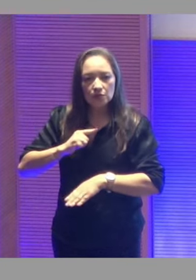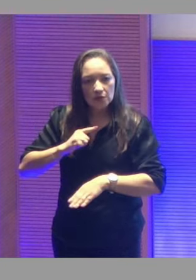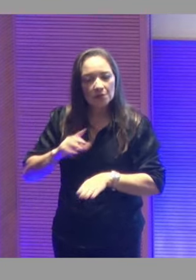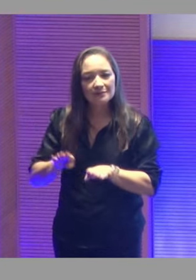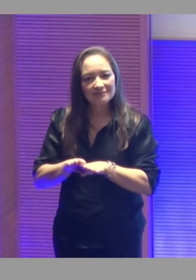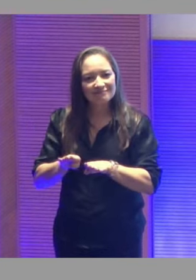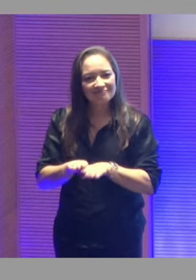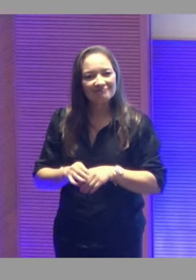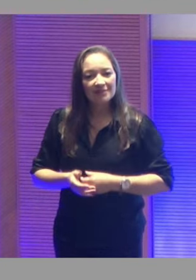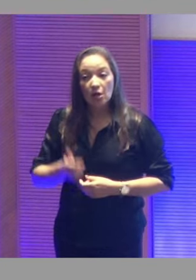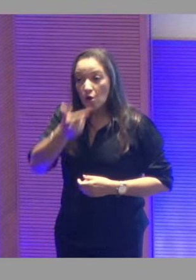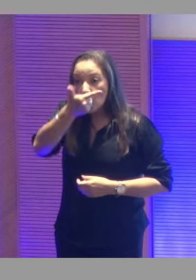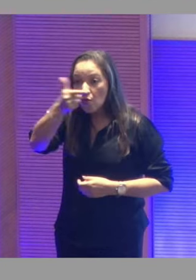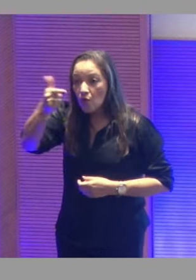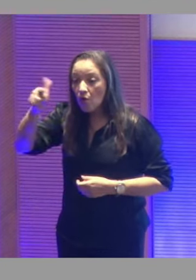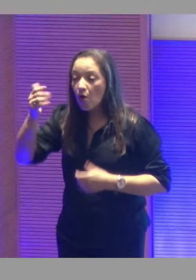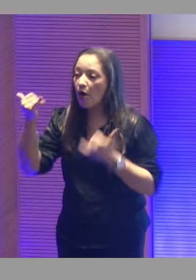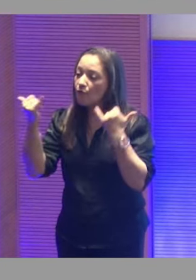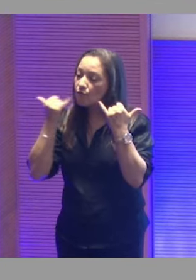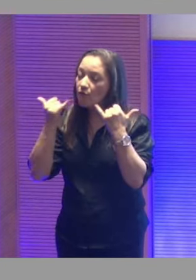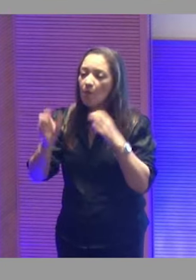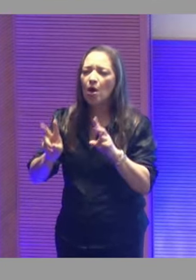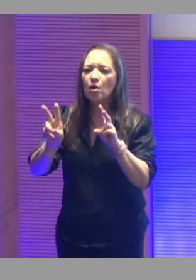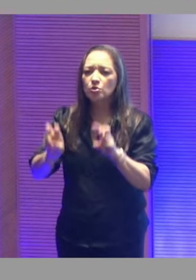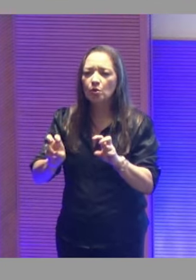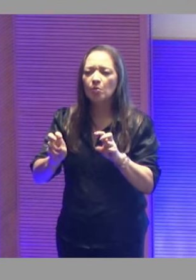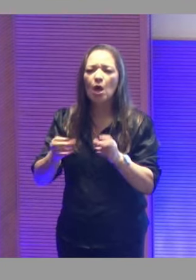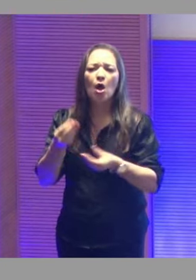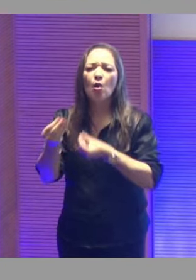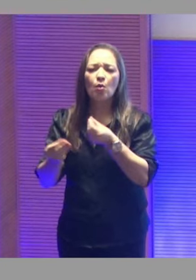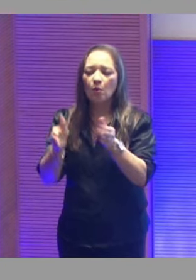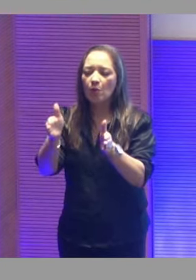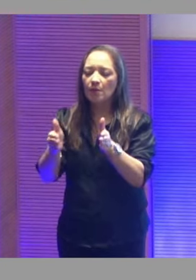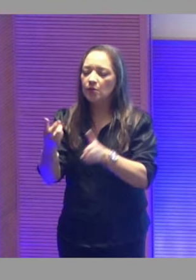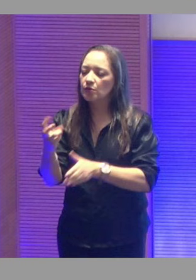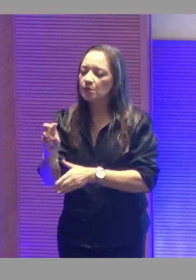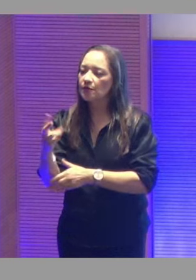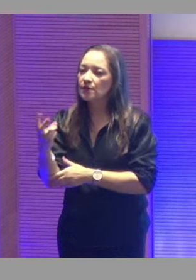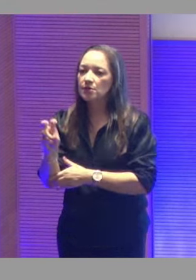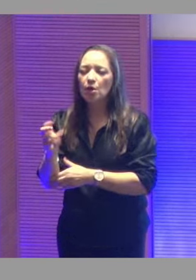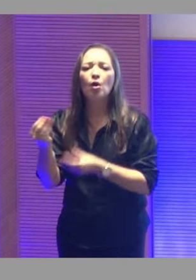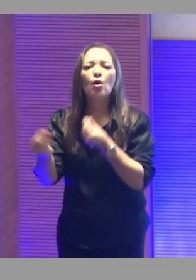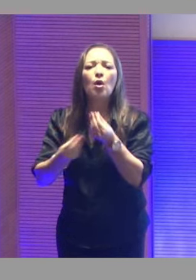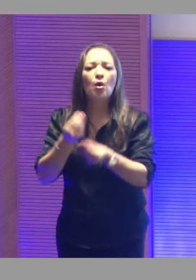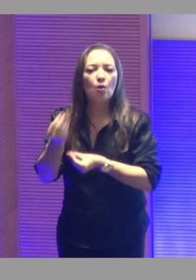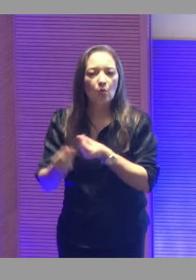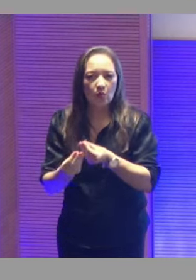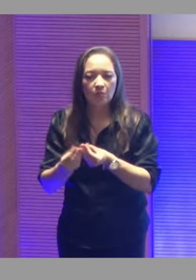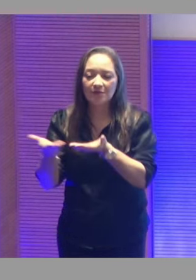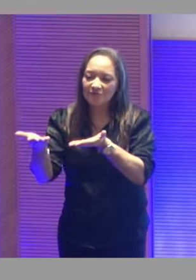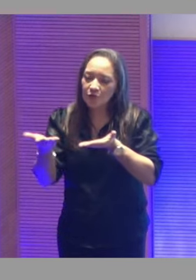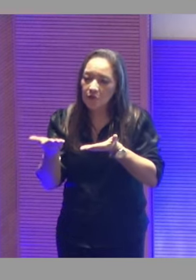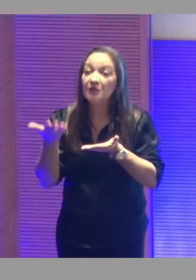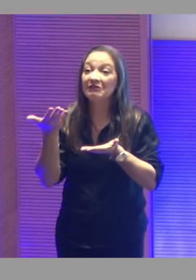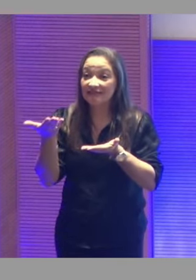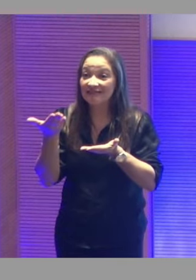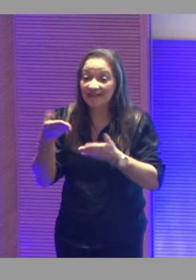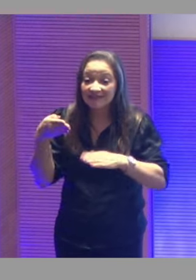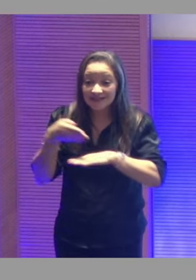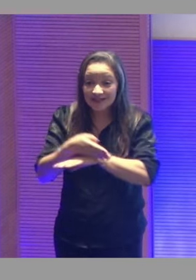demais informações sobre o que será o nosso ciclo 2025 então fico convite quem quiser